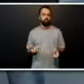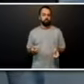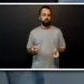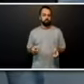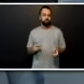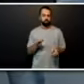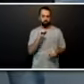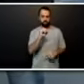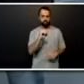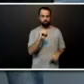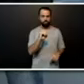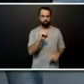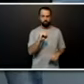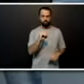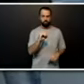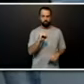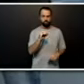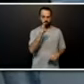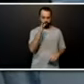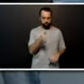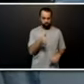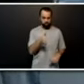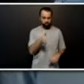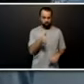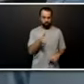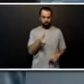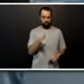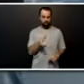Meu zero é a origem.